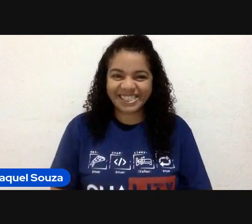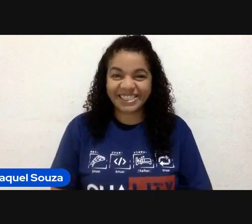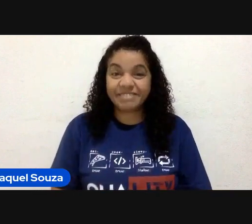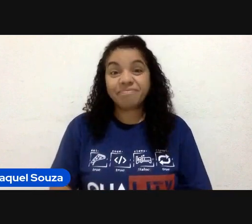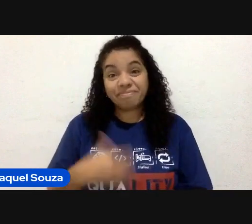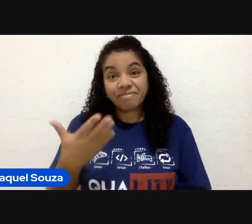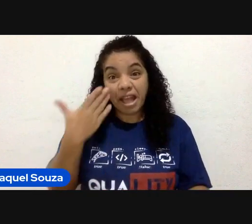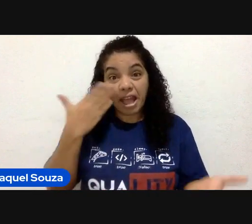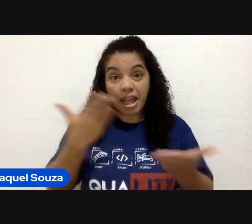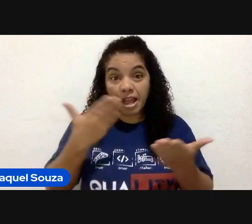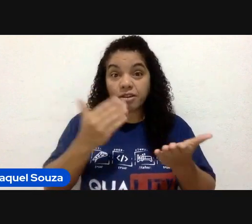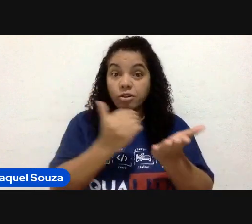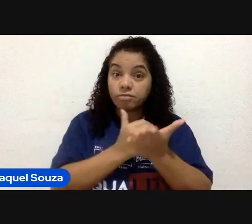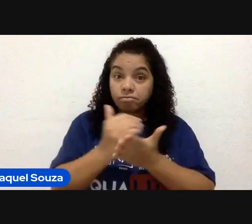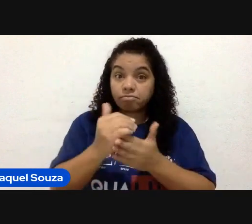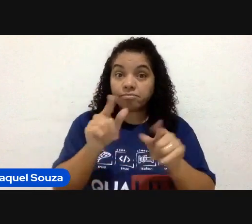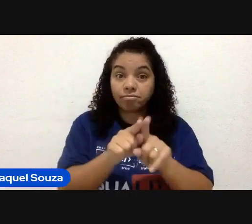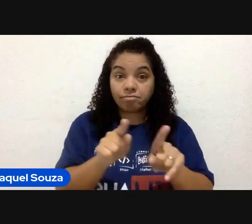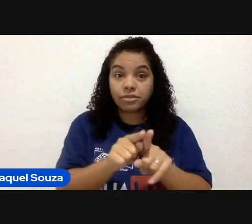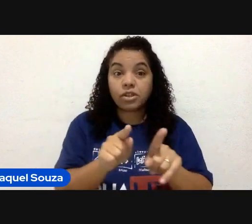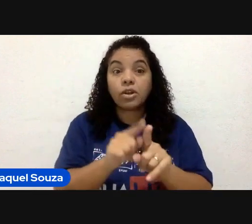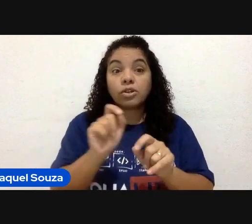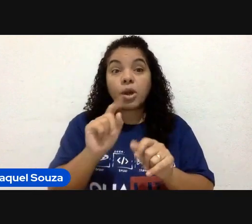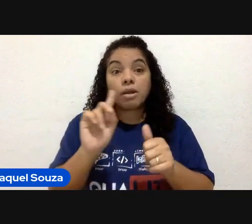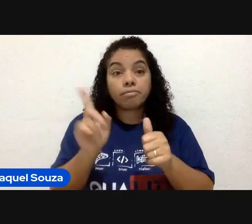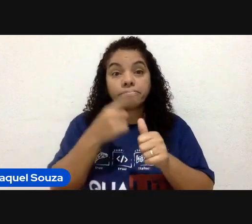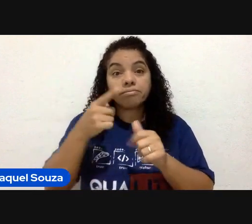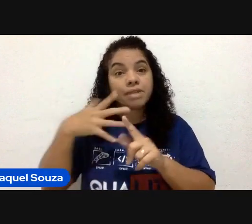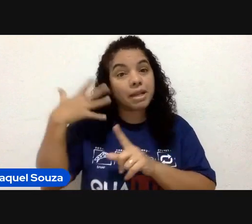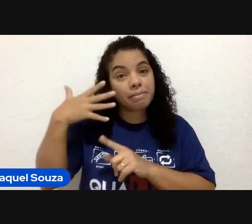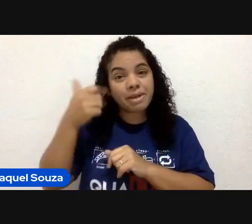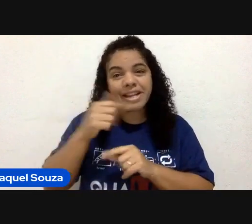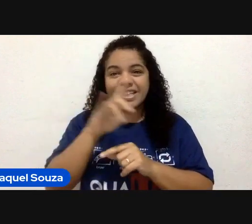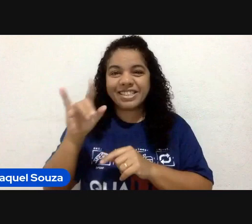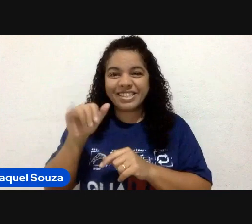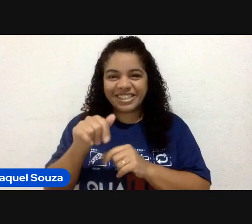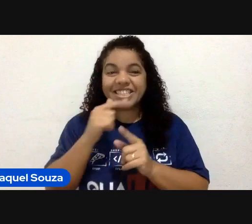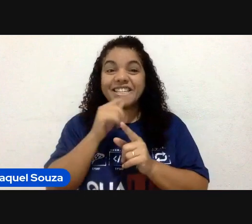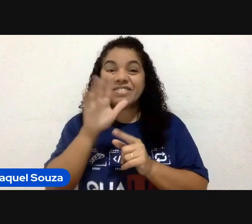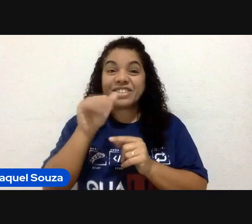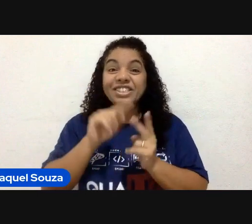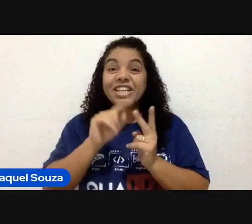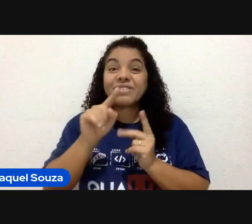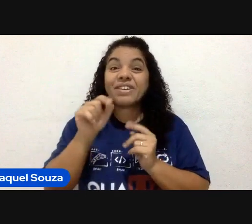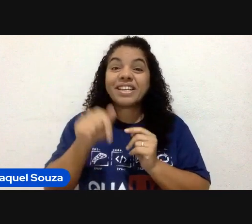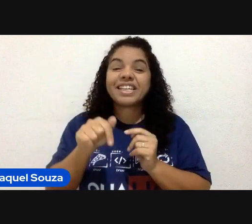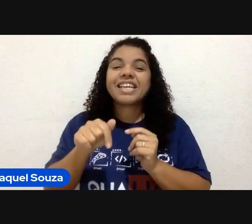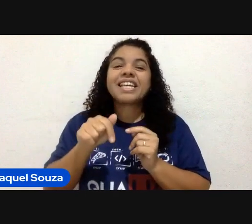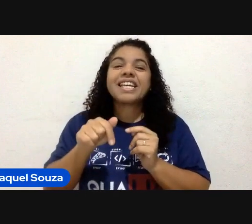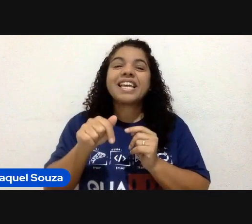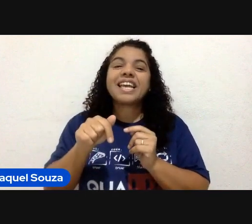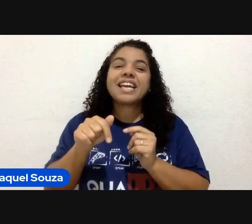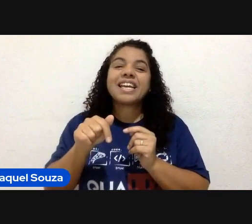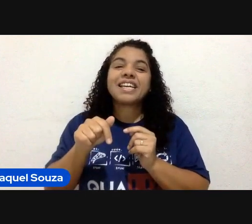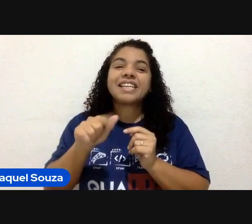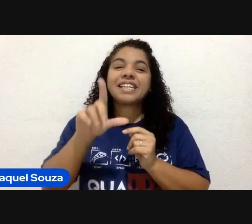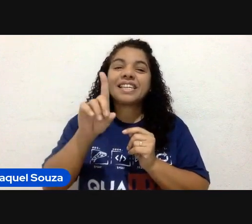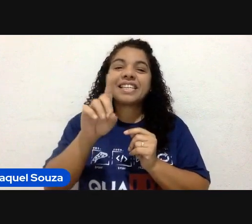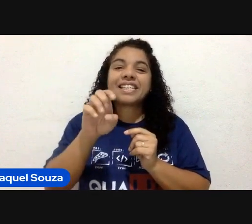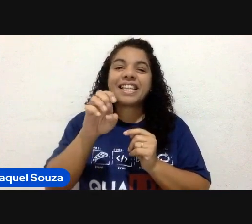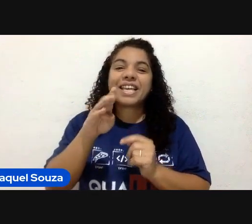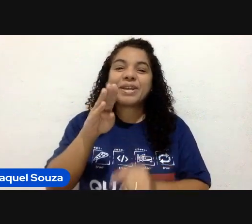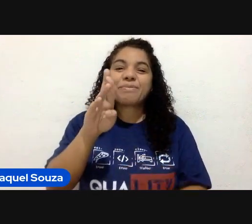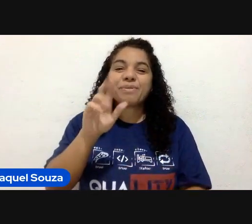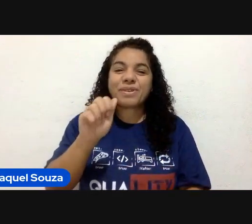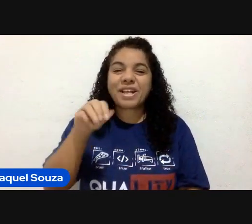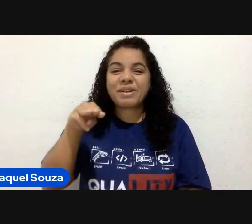E aí agora nós vamos começar então com a primeira palestra do dia, né? Vou chamar aqui no palco a Débora Moura. Ela